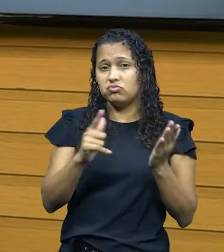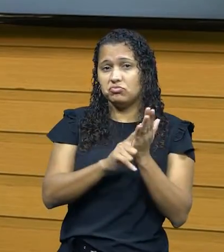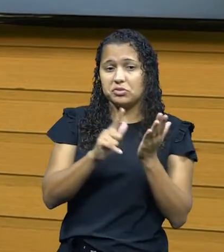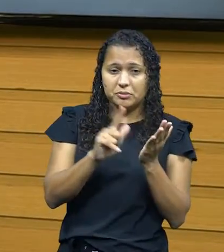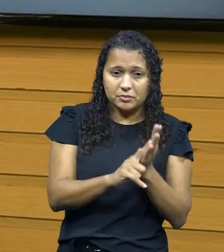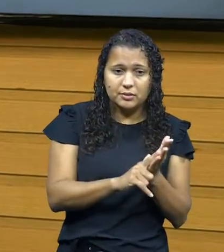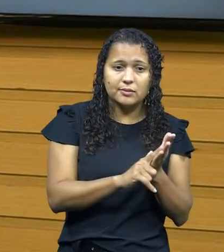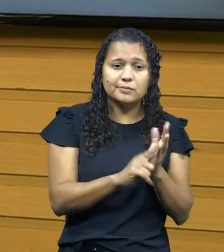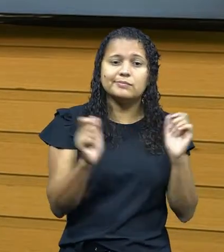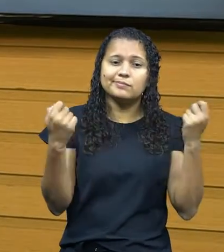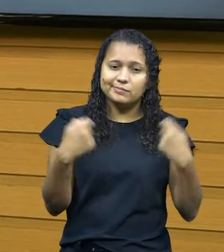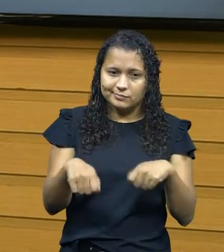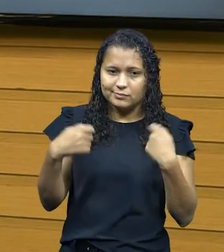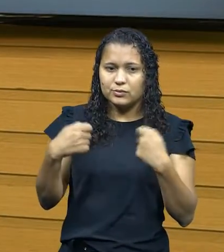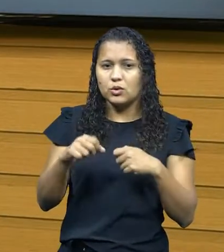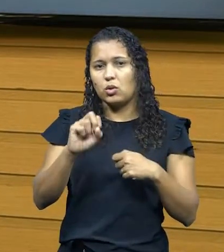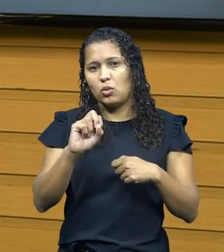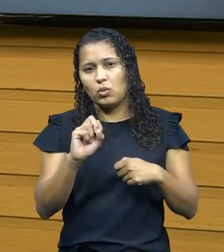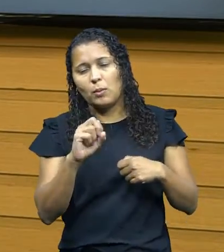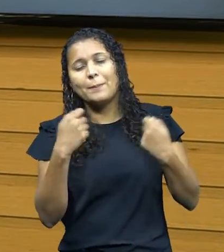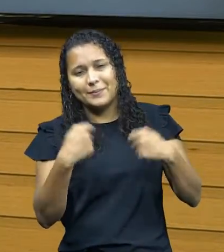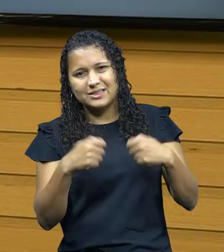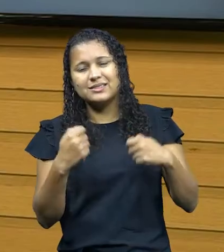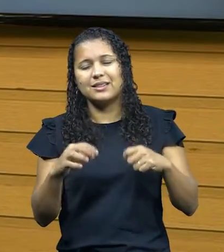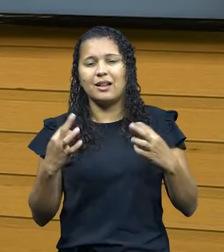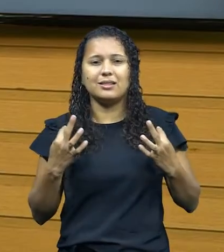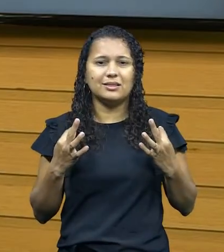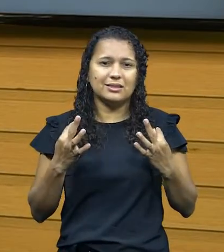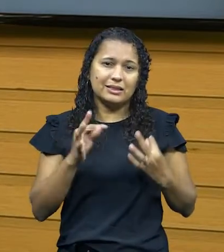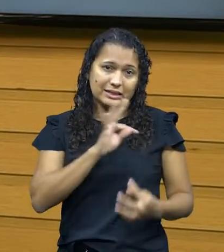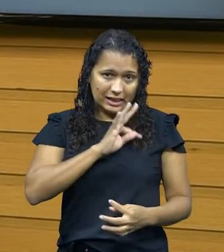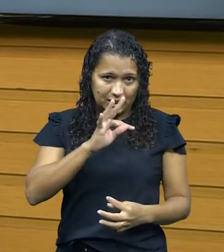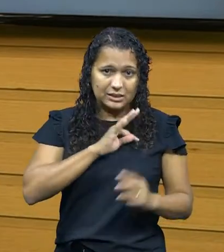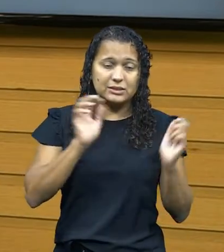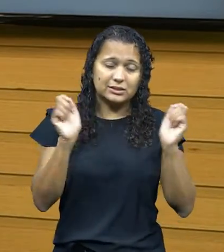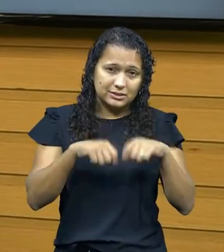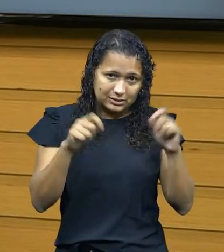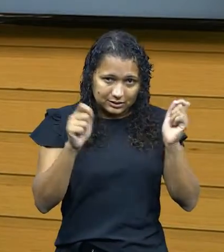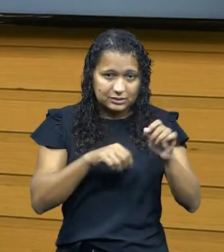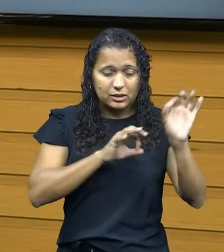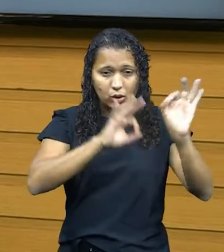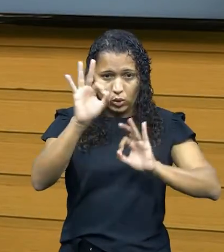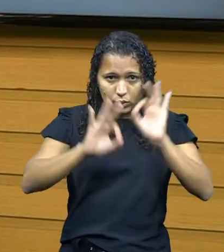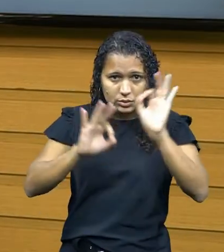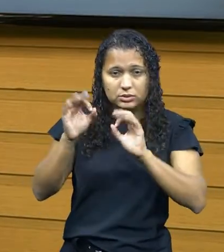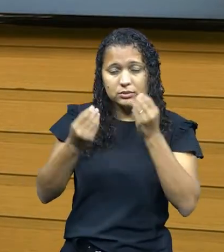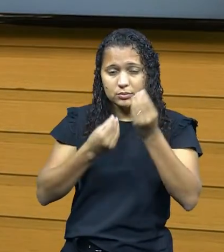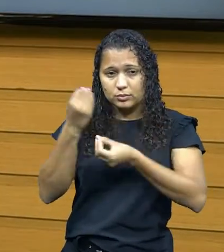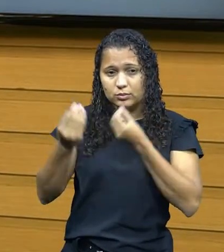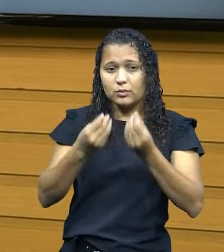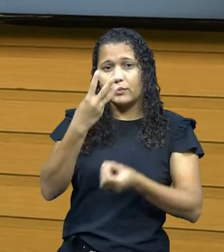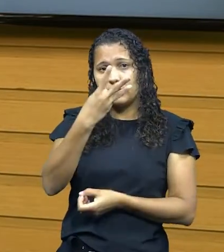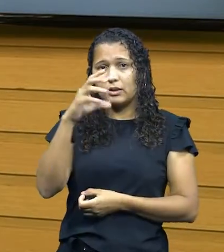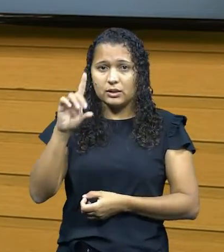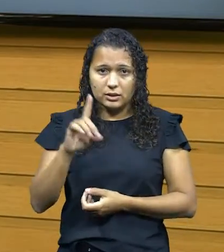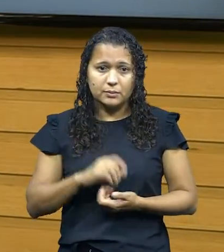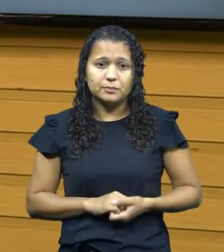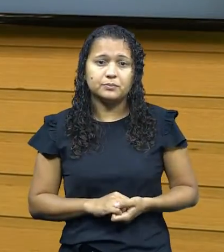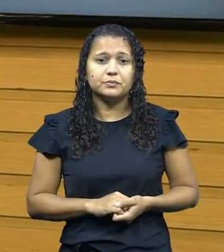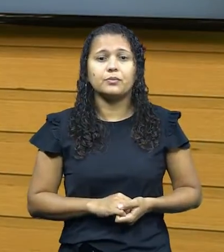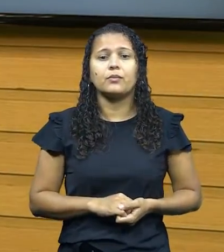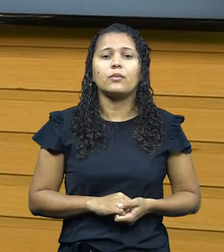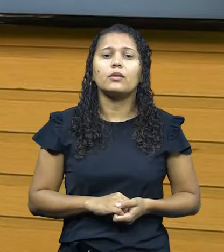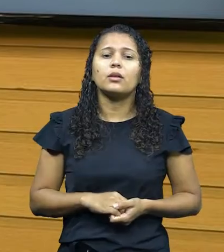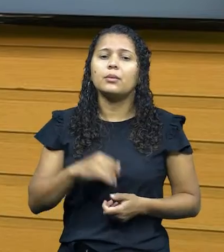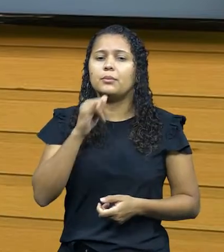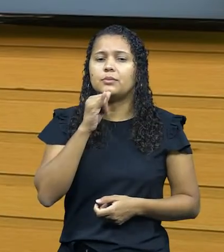plano, a gente precisa utilizar algumas técnicas para tentar trazer essa ideia de tridimensionalidade. E